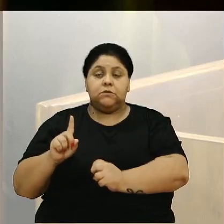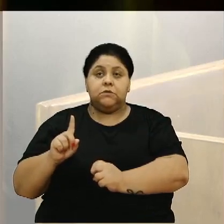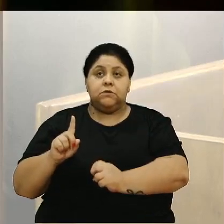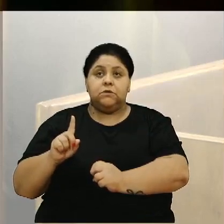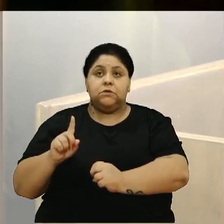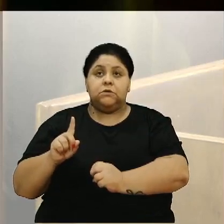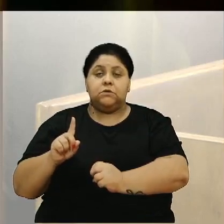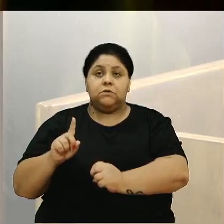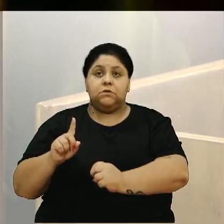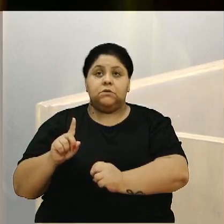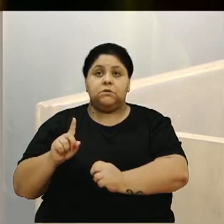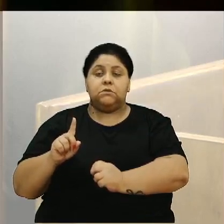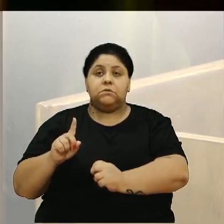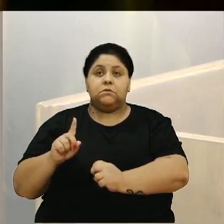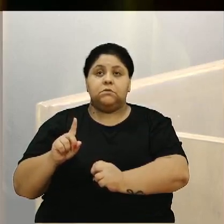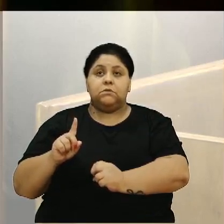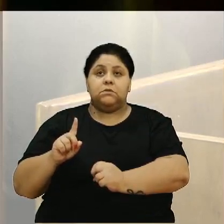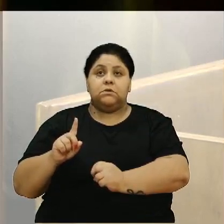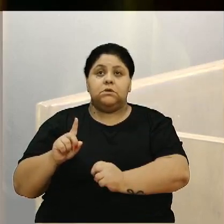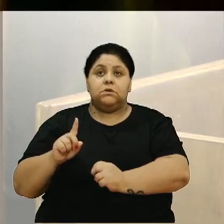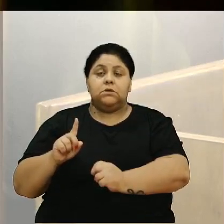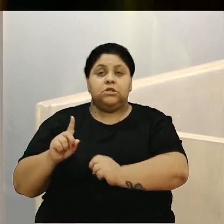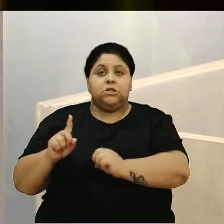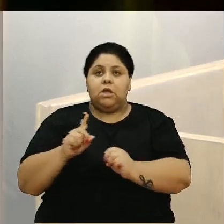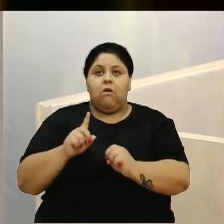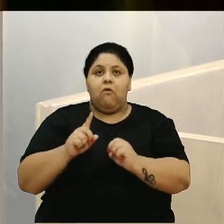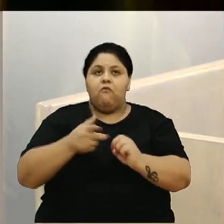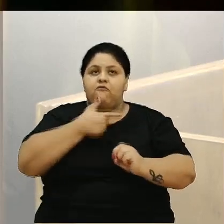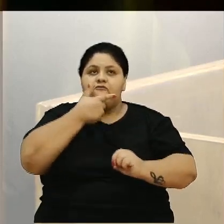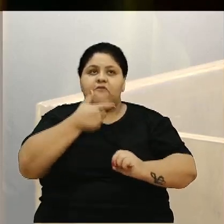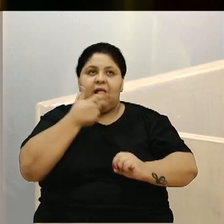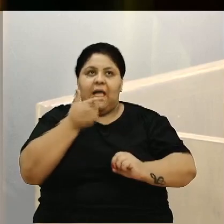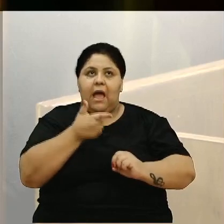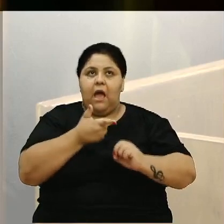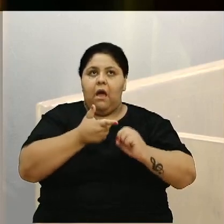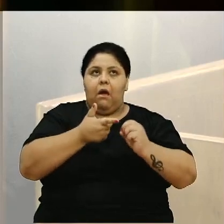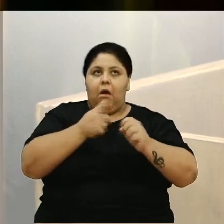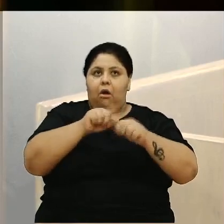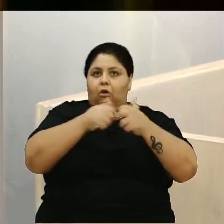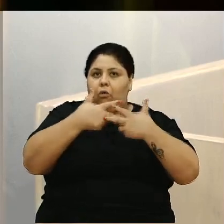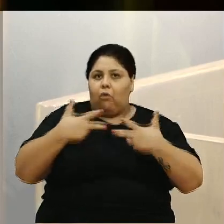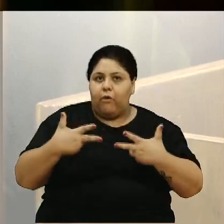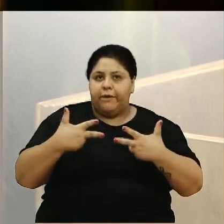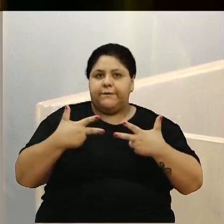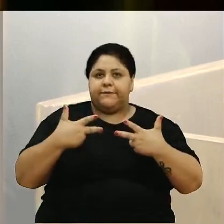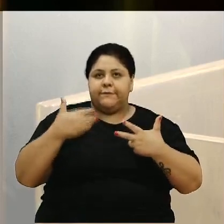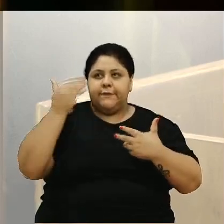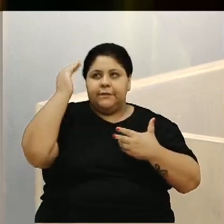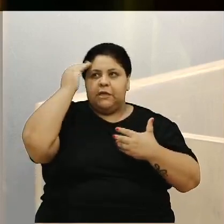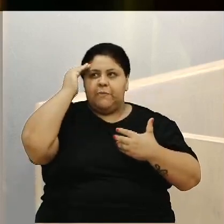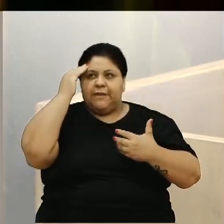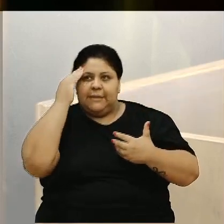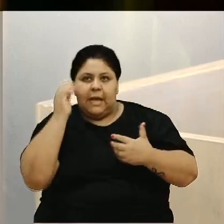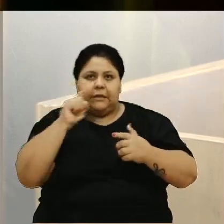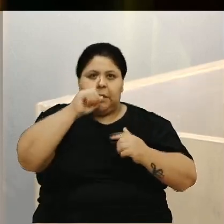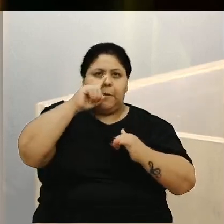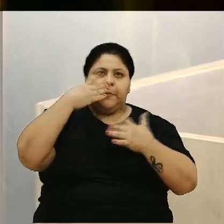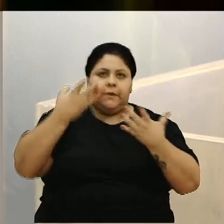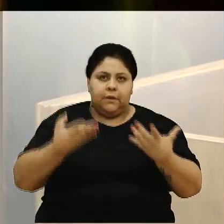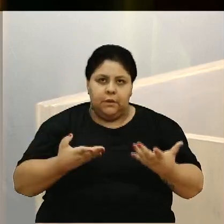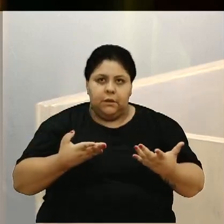né, que podem gerar um risco, porque as equipes de segurança, os bombeiros, a defesa civil é que